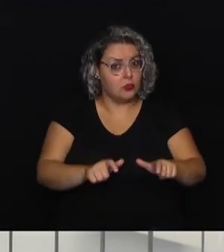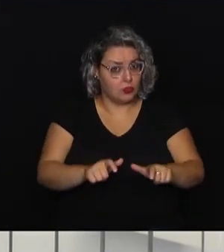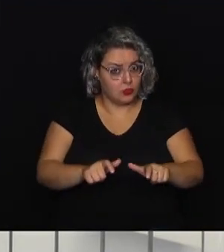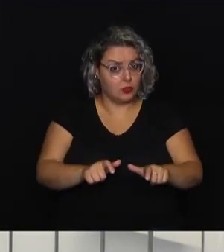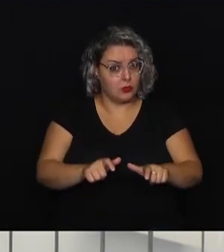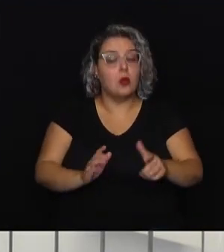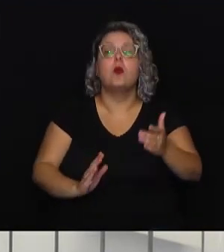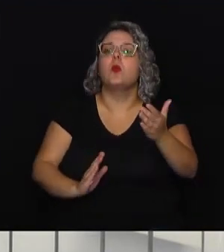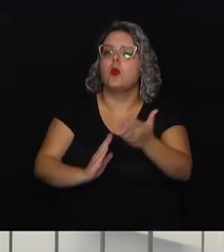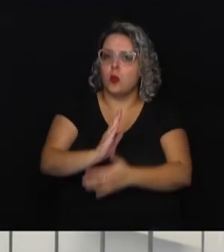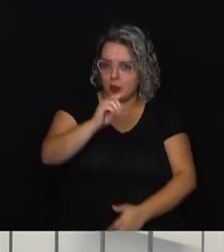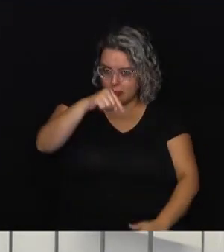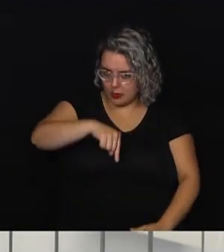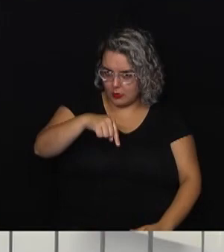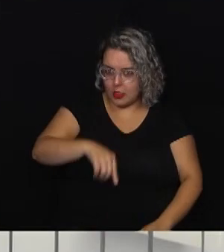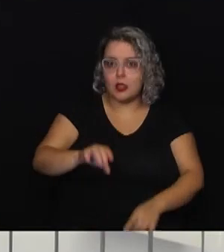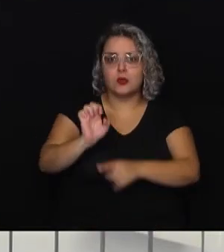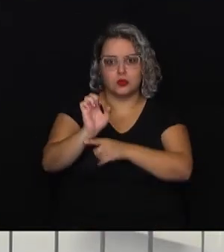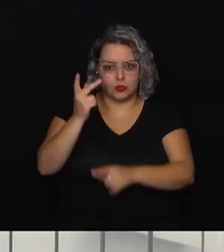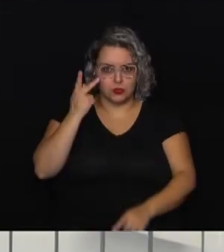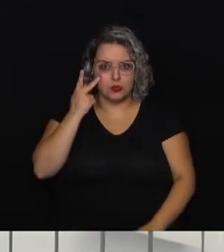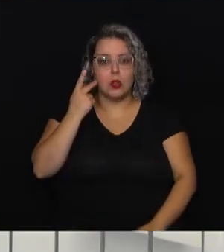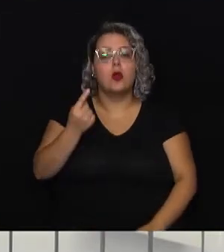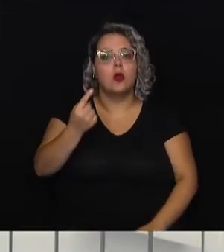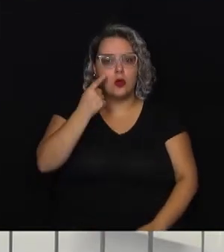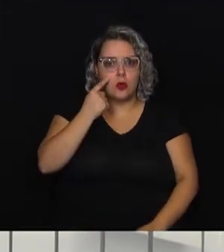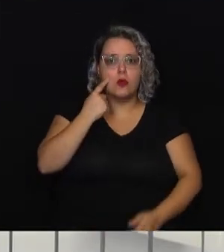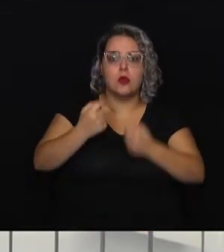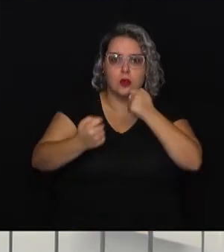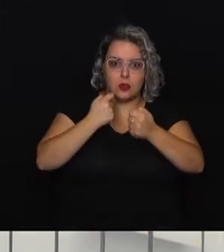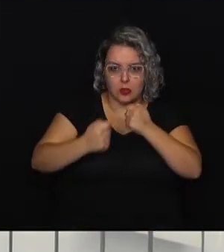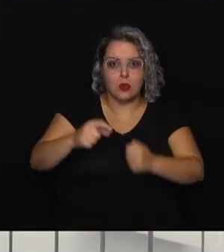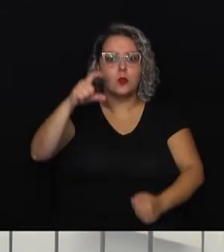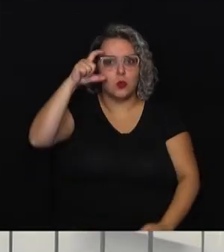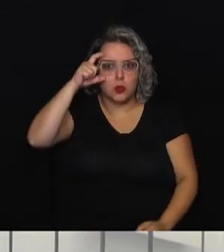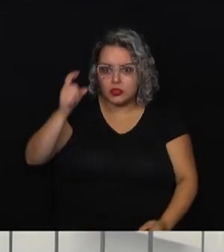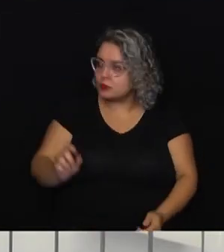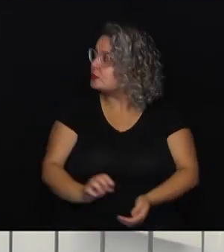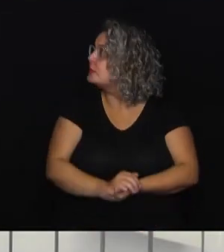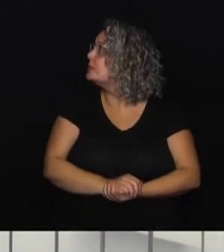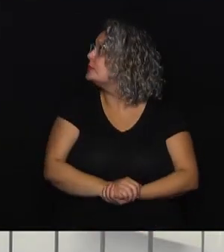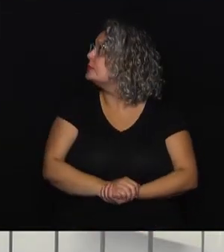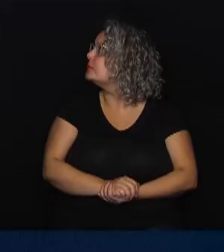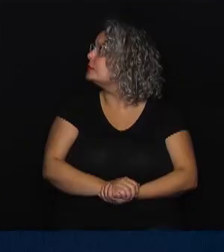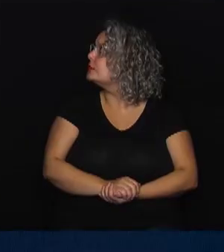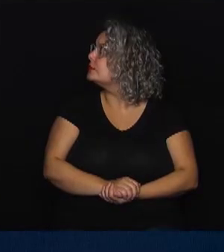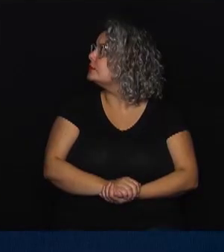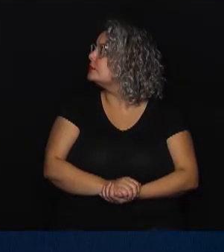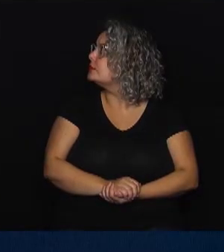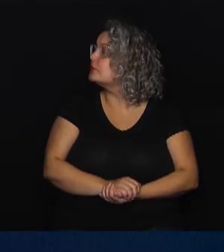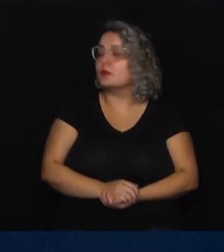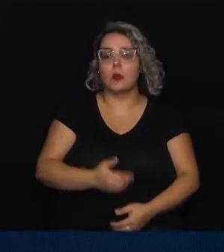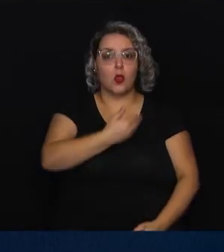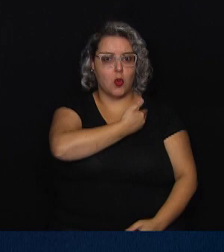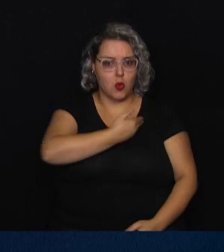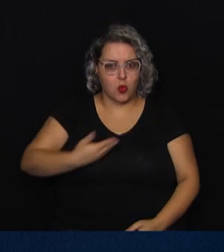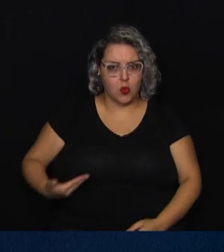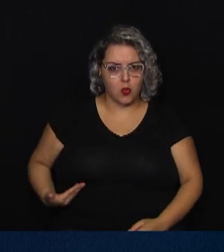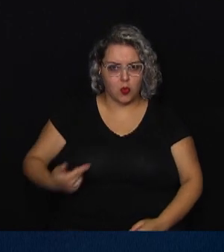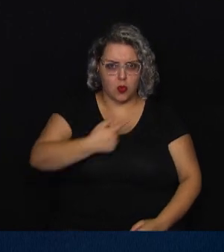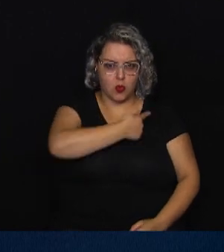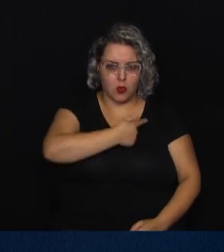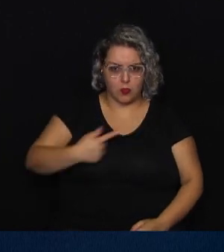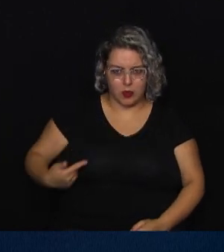foi aprovada aqui no estado de São Paulo. Confira na reportagem de Michel Amorim. O governador de São Paulo, Tarcísio